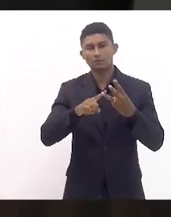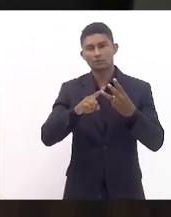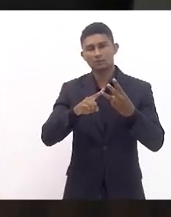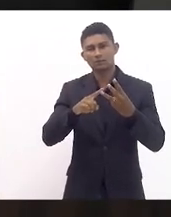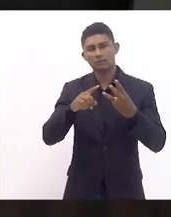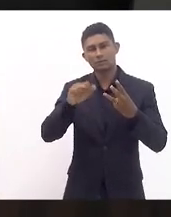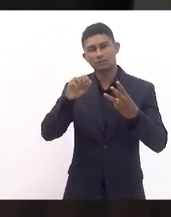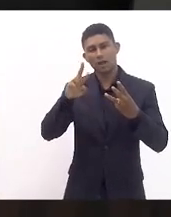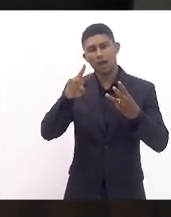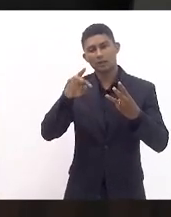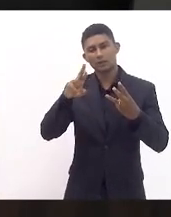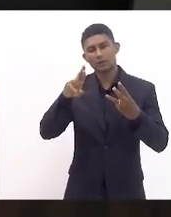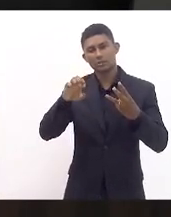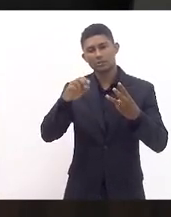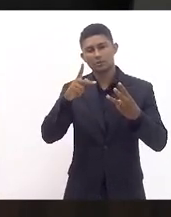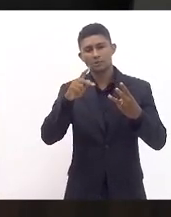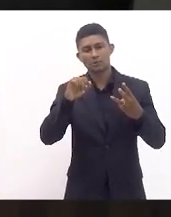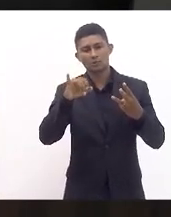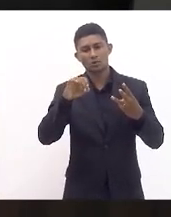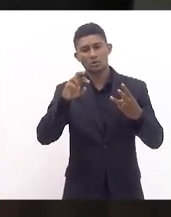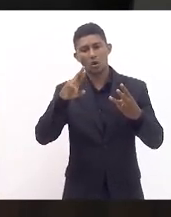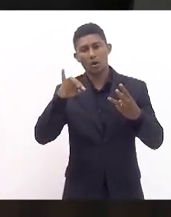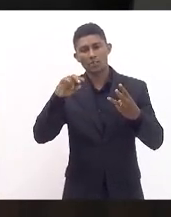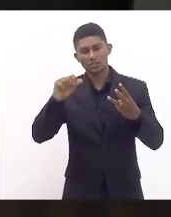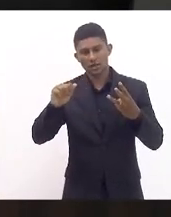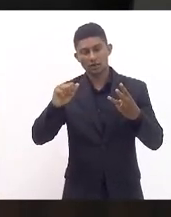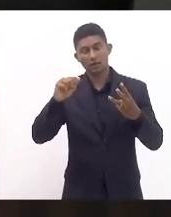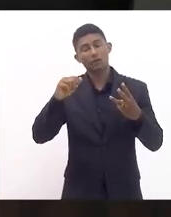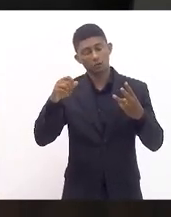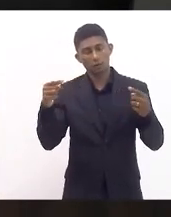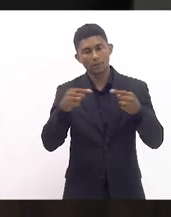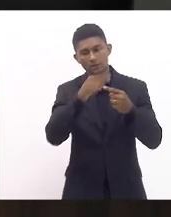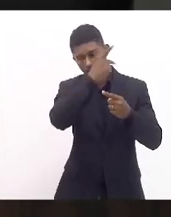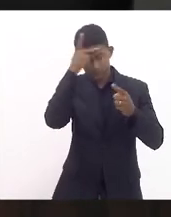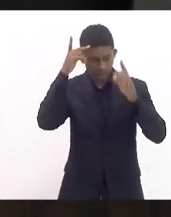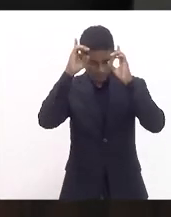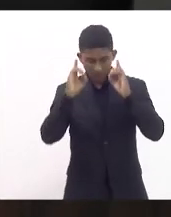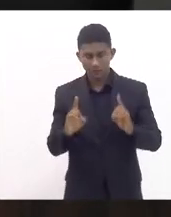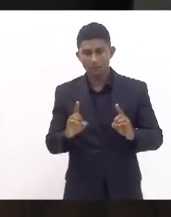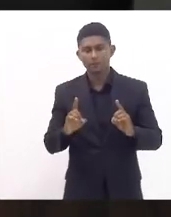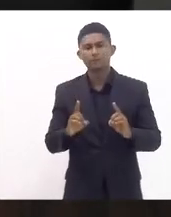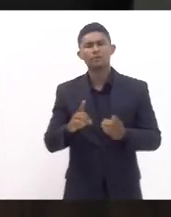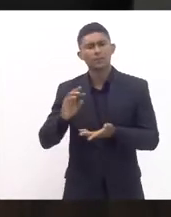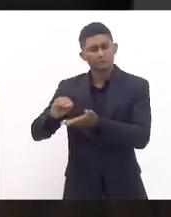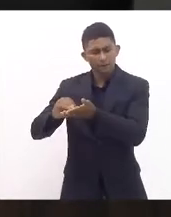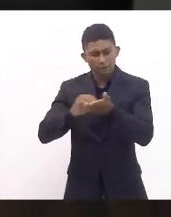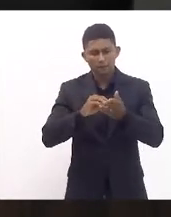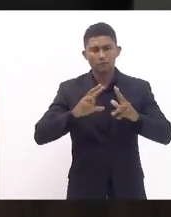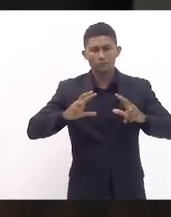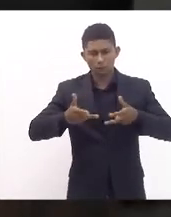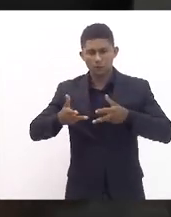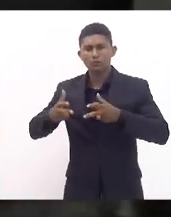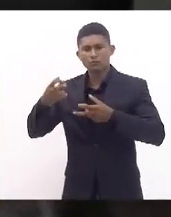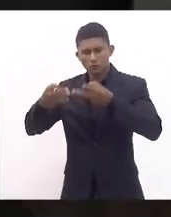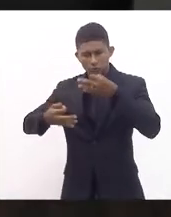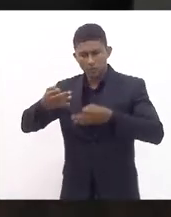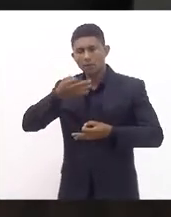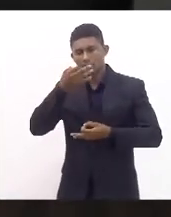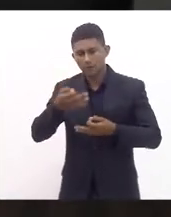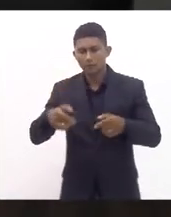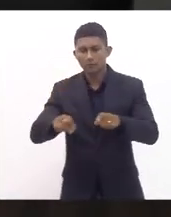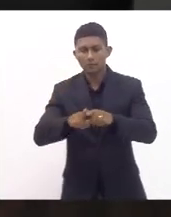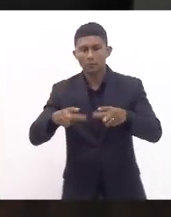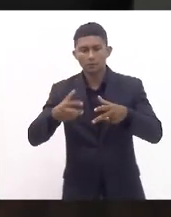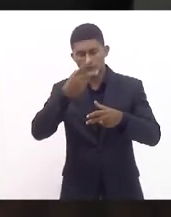psoriósica na categoria de pessoas com deficiência. Pendente de pareceres da... comissões de Constituição e Justiça, pessoa com deficiência e